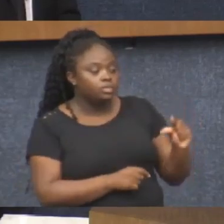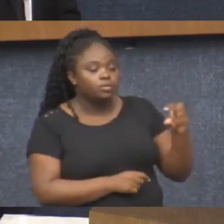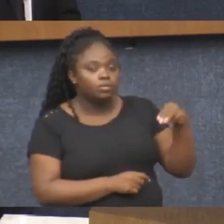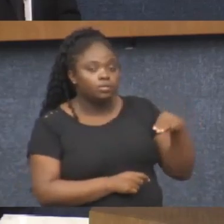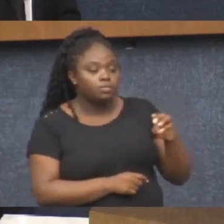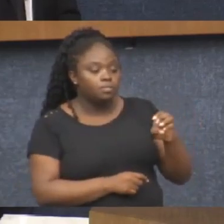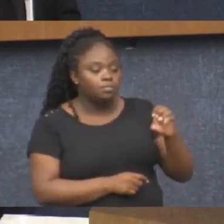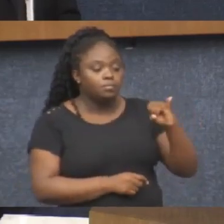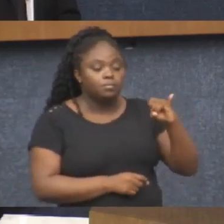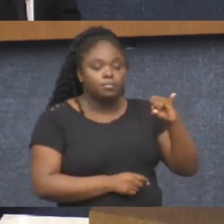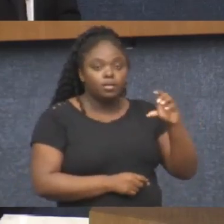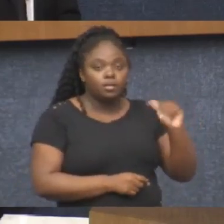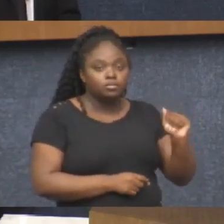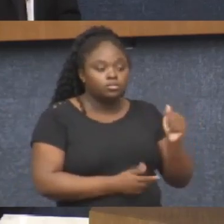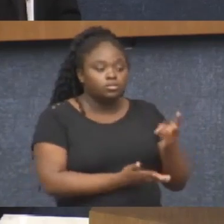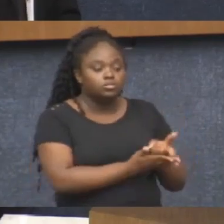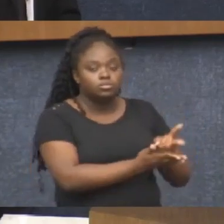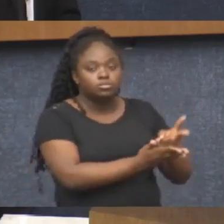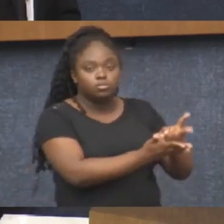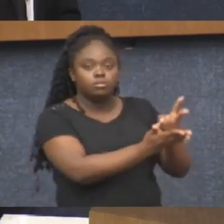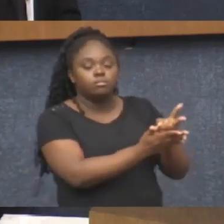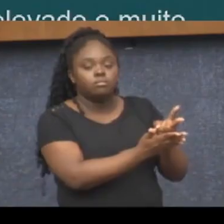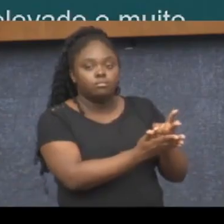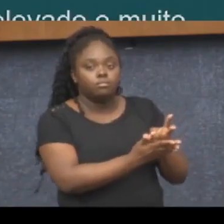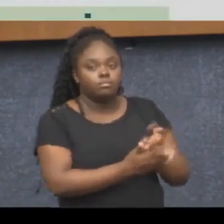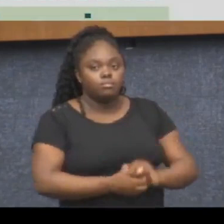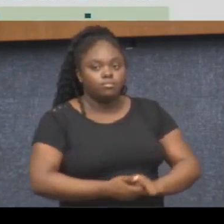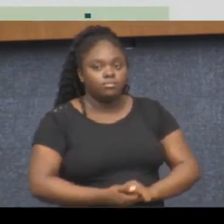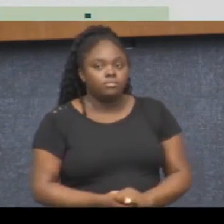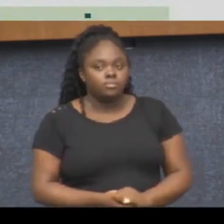média de continuidade.